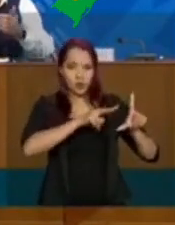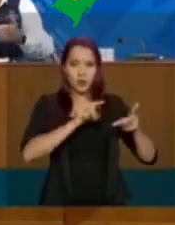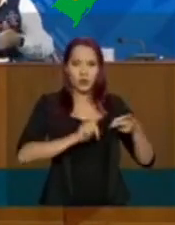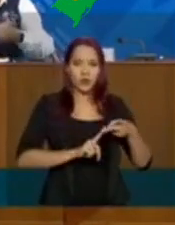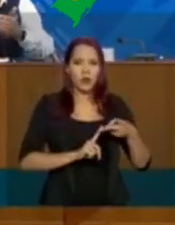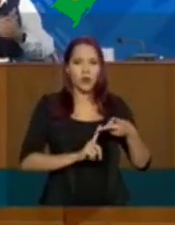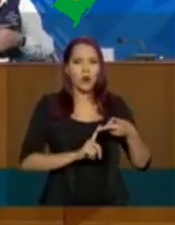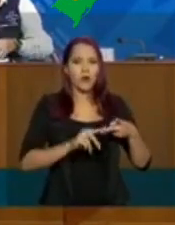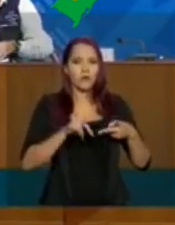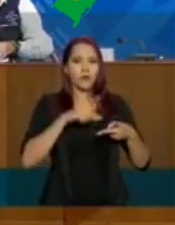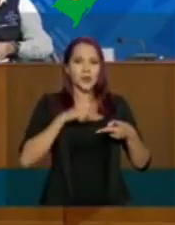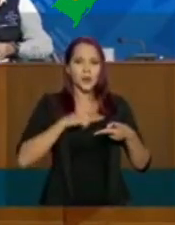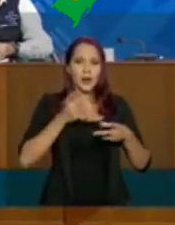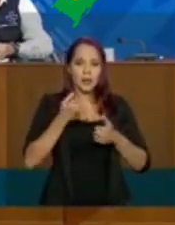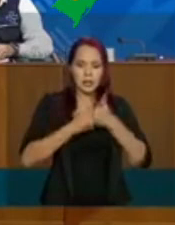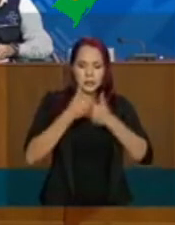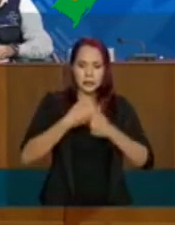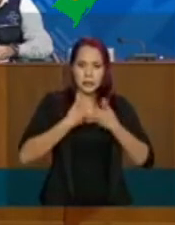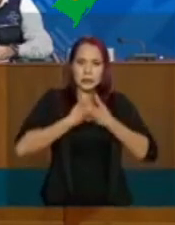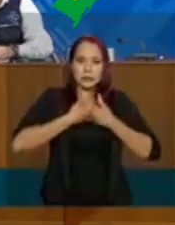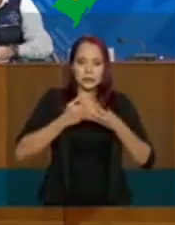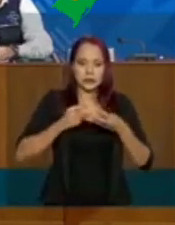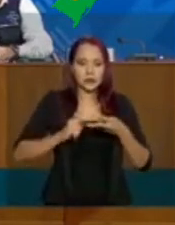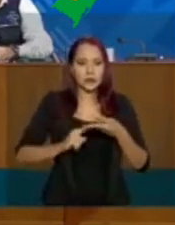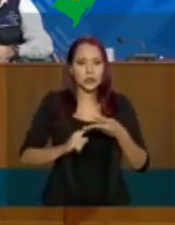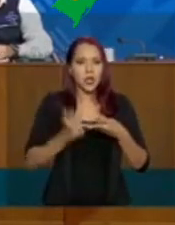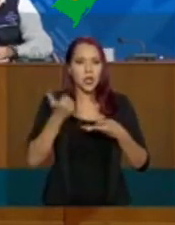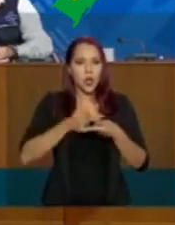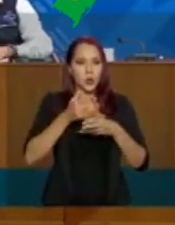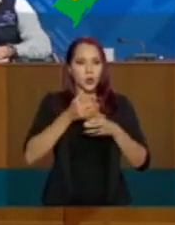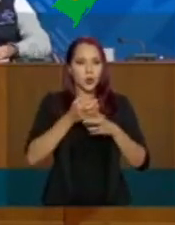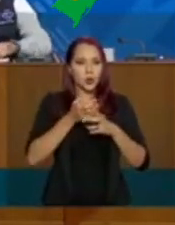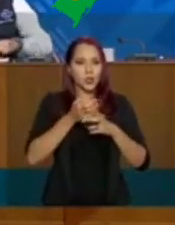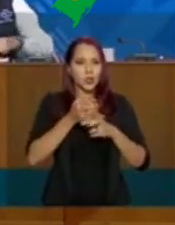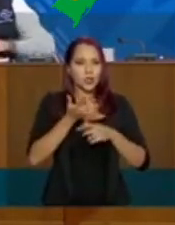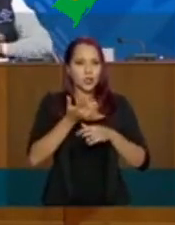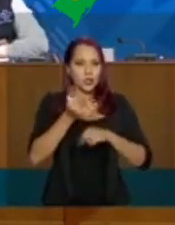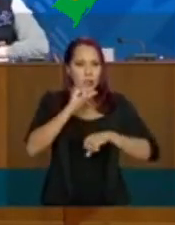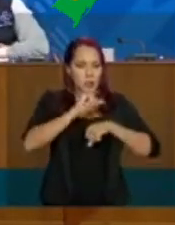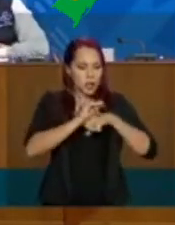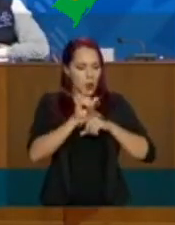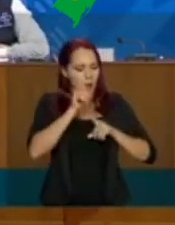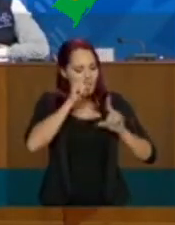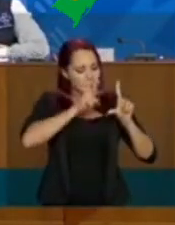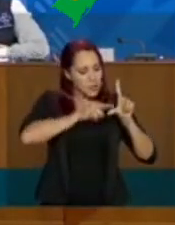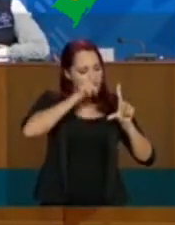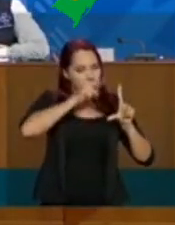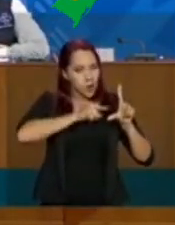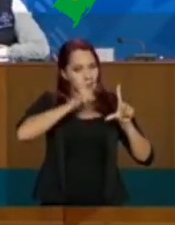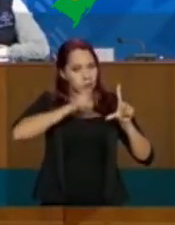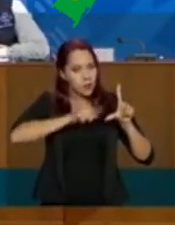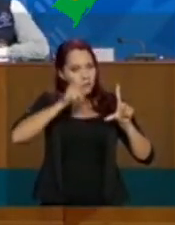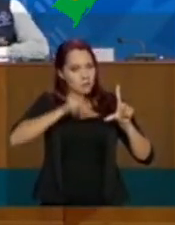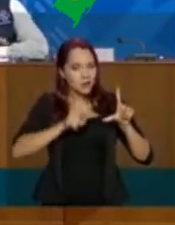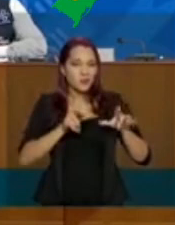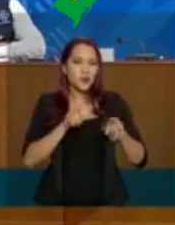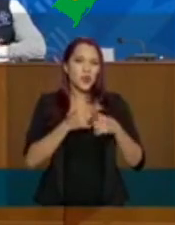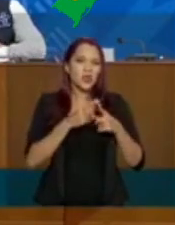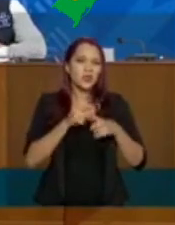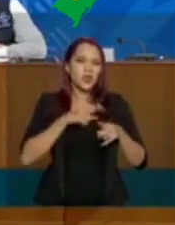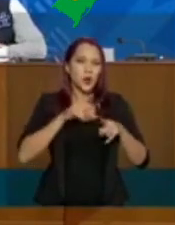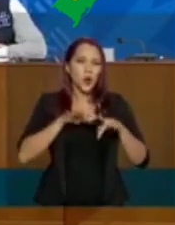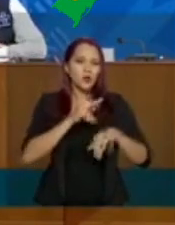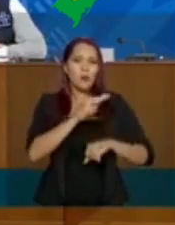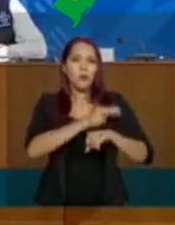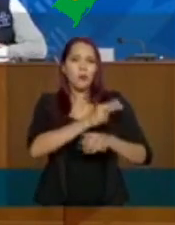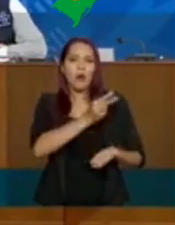o carro de parada cardíaca e o monitoramento central. Muitas vezes eles já têm isso, têm equipamentos parados, eles colocam para